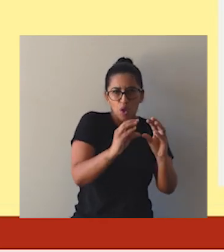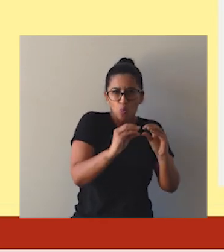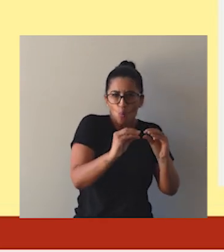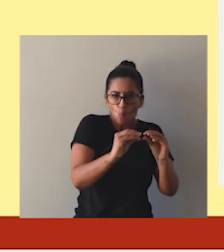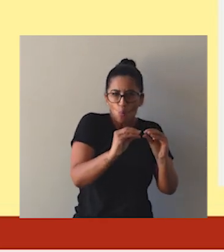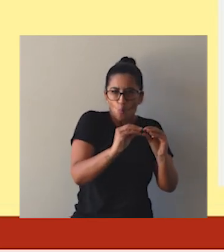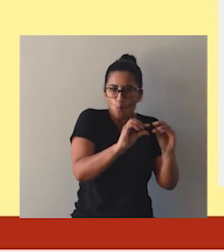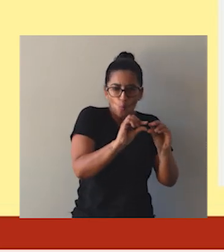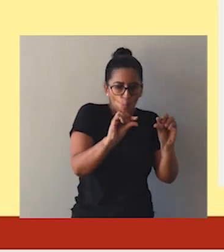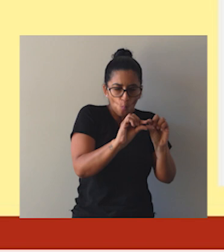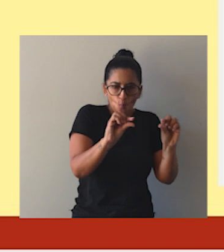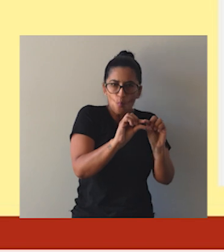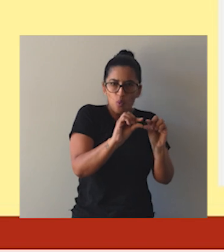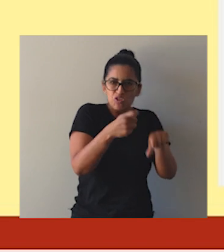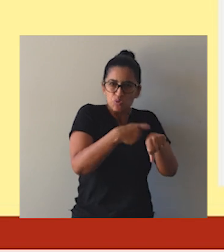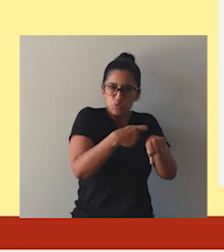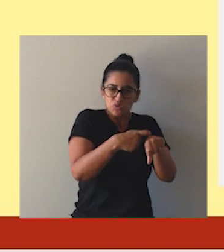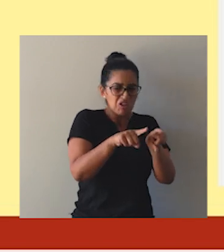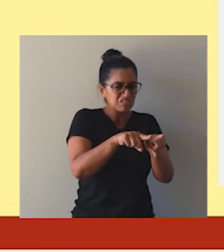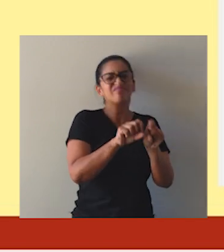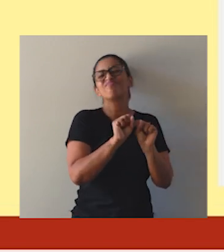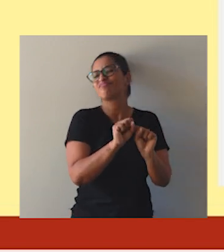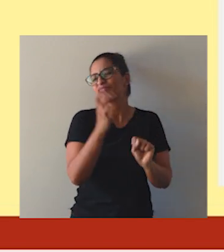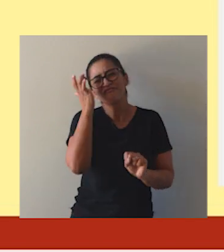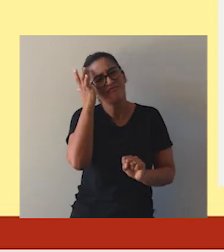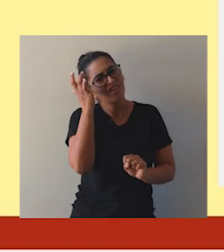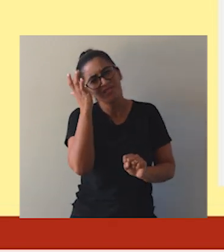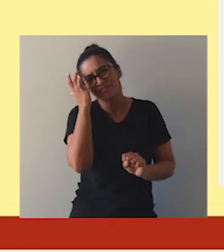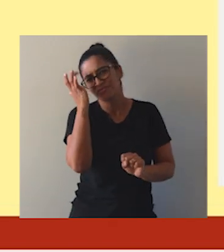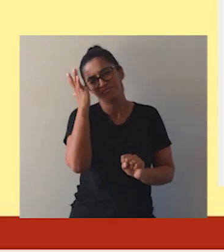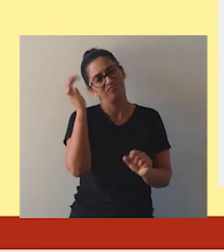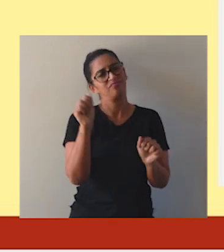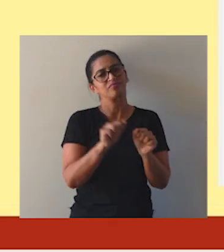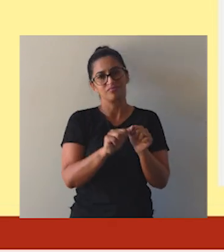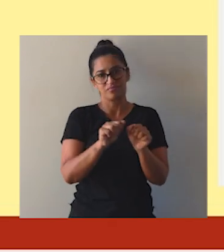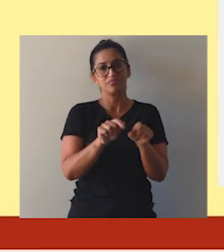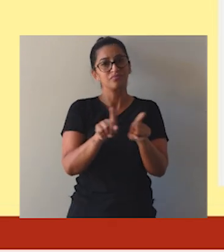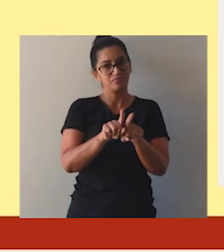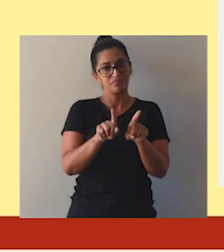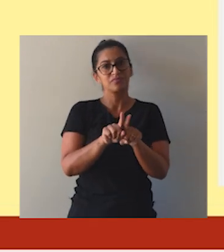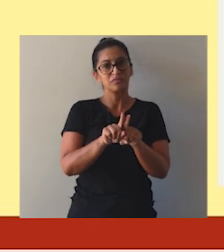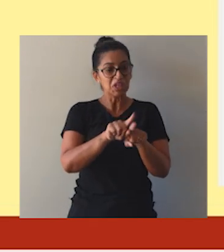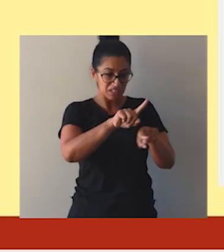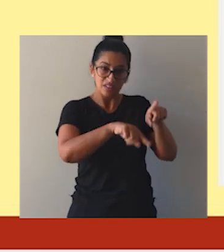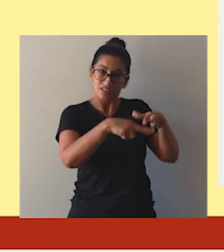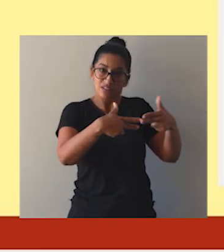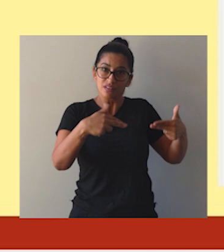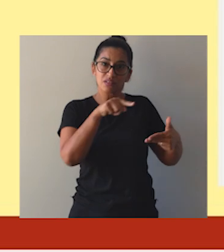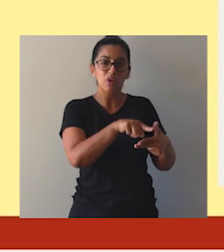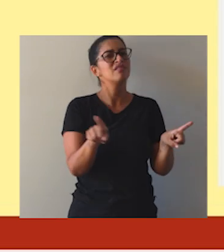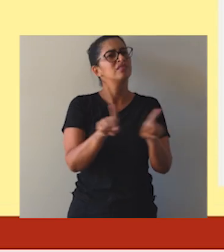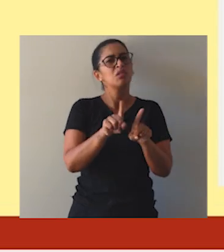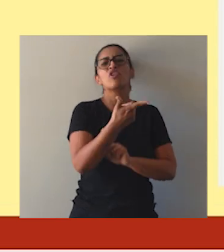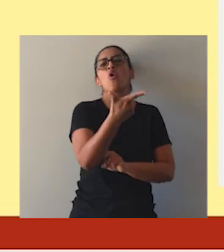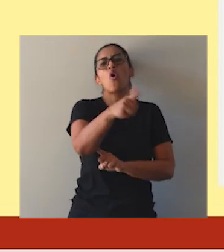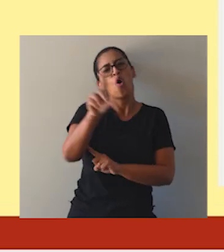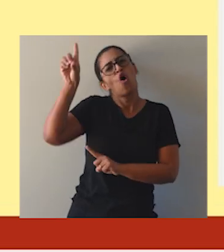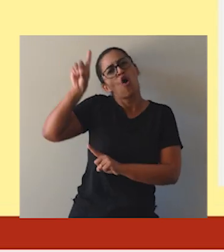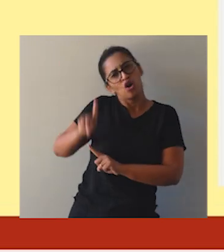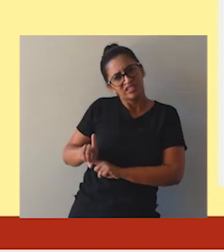ser confeccionado. E esses materiais podem ser trabalhados com outras deficiências também, não só com deficiente